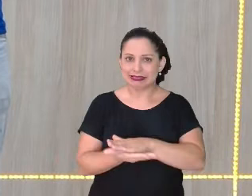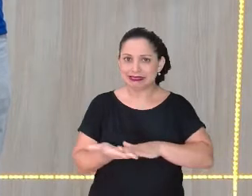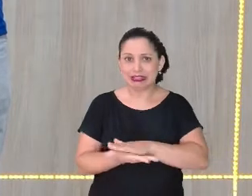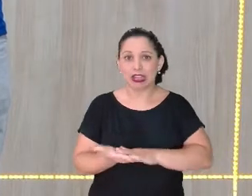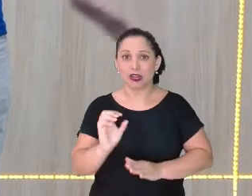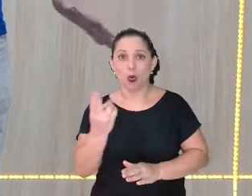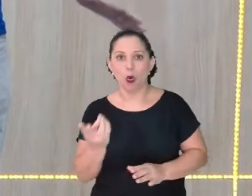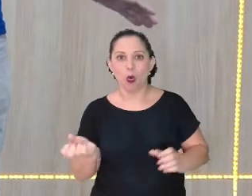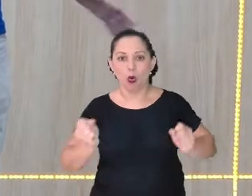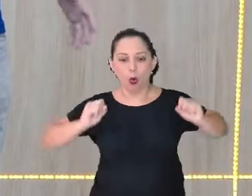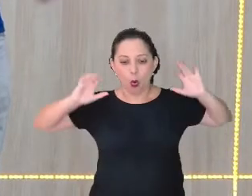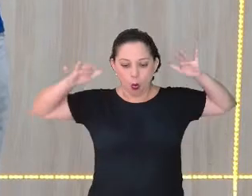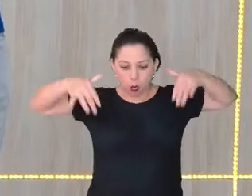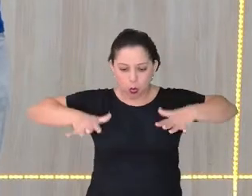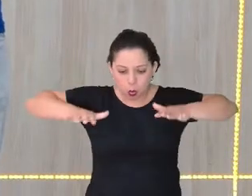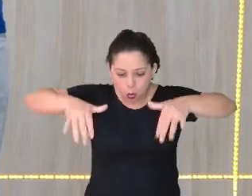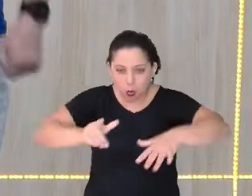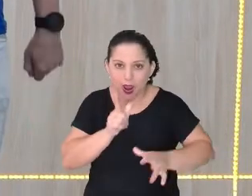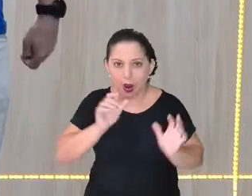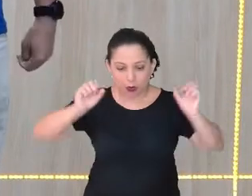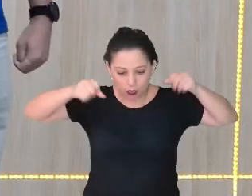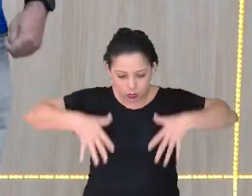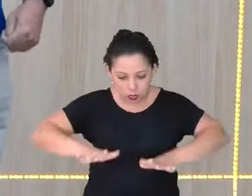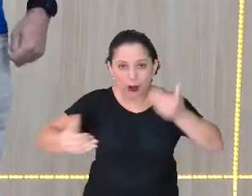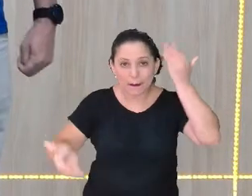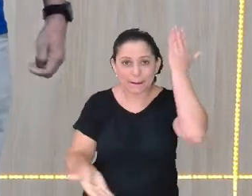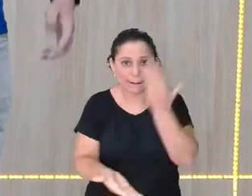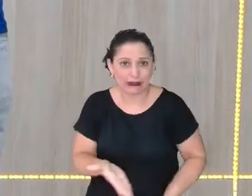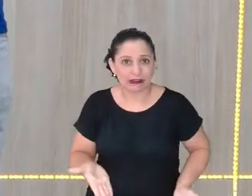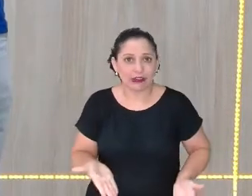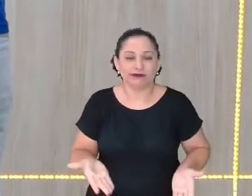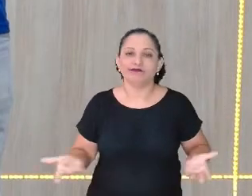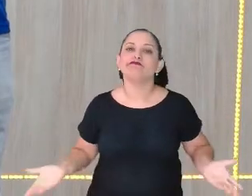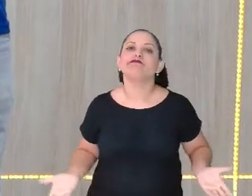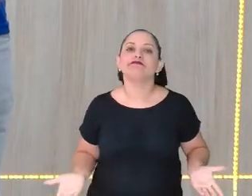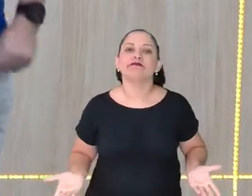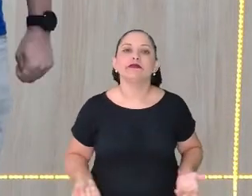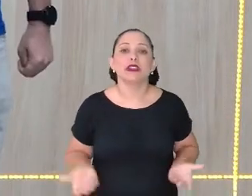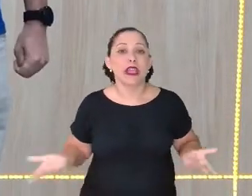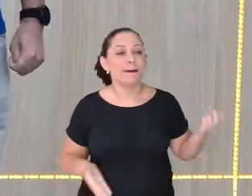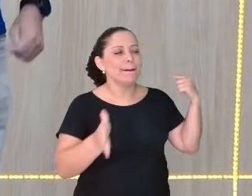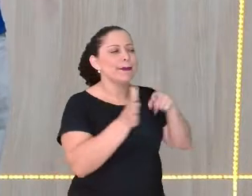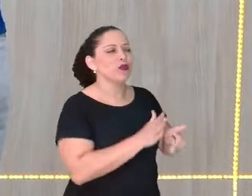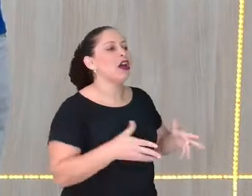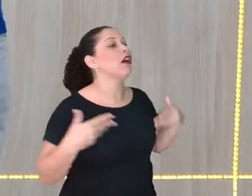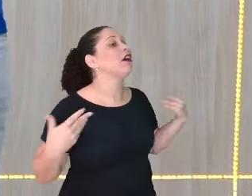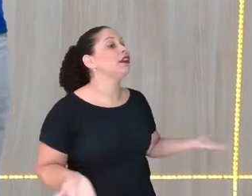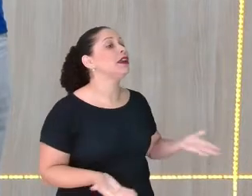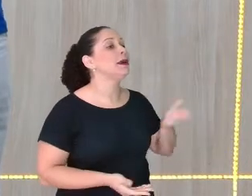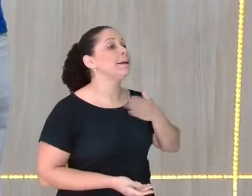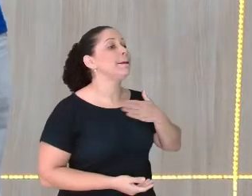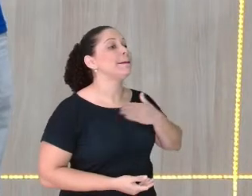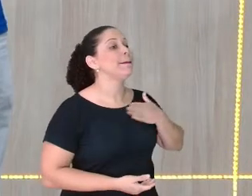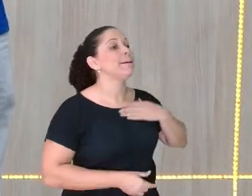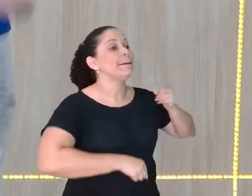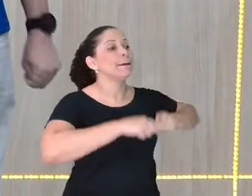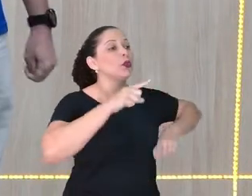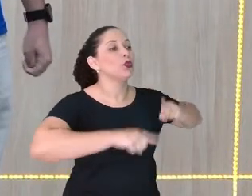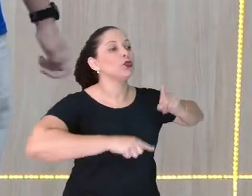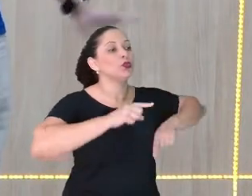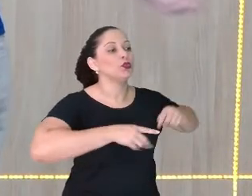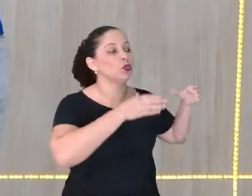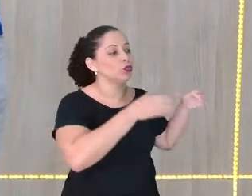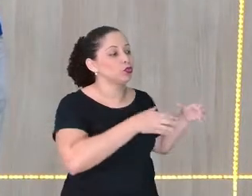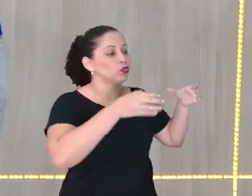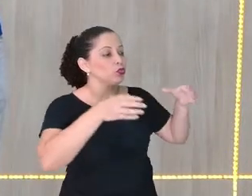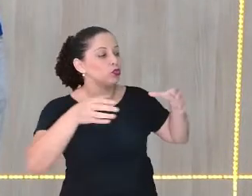enchente, perdi tudo. Aí Billy Paul disse: ei, professor Jorge, cadê as minhas 6 sacas? Porque eram as 4 mais as 2 dos juros.